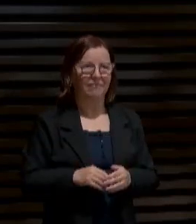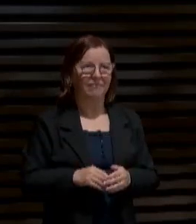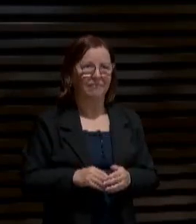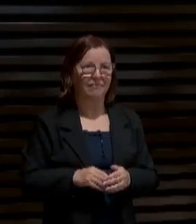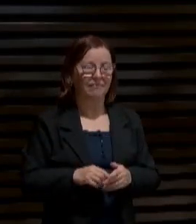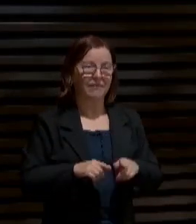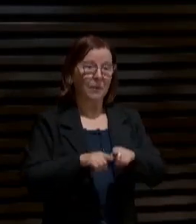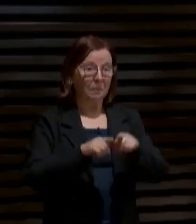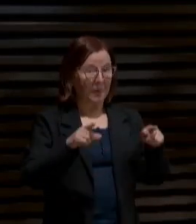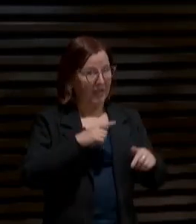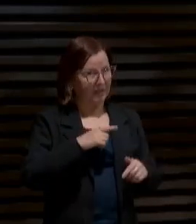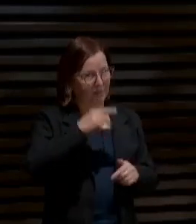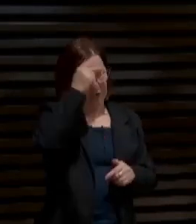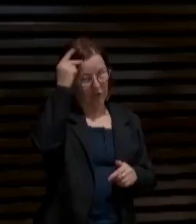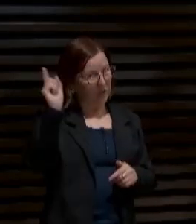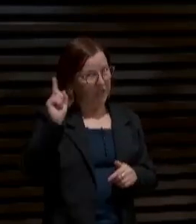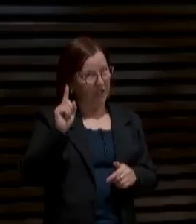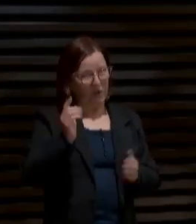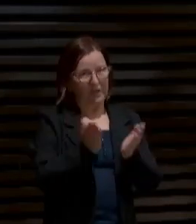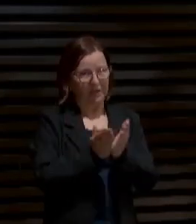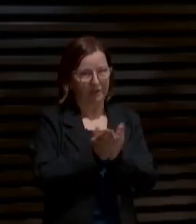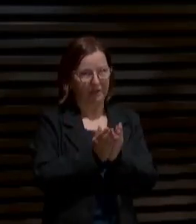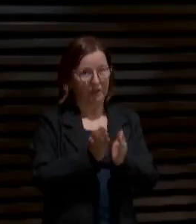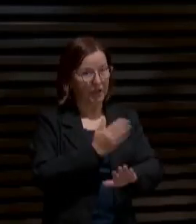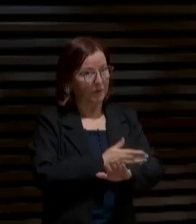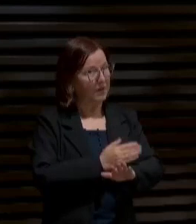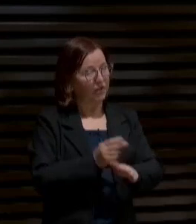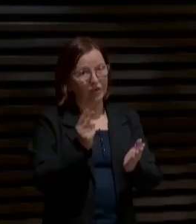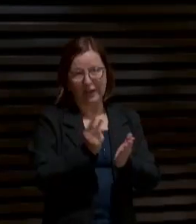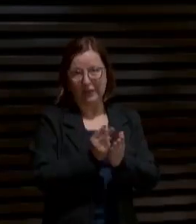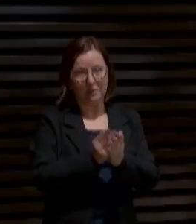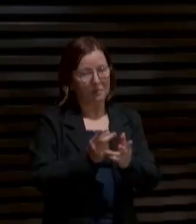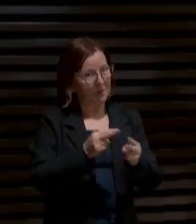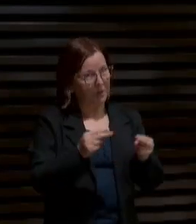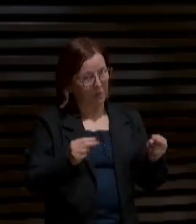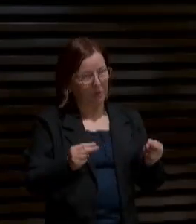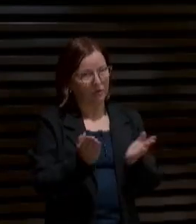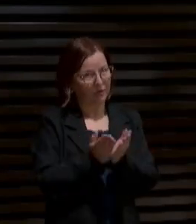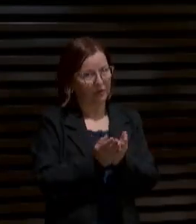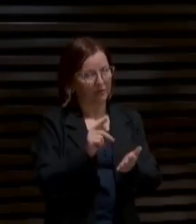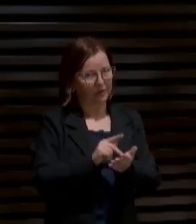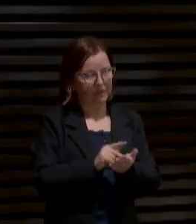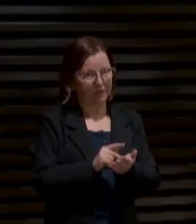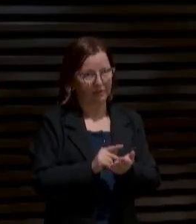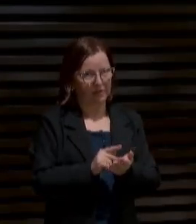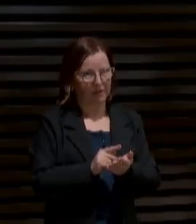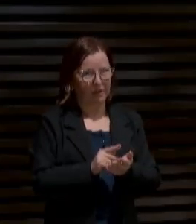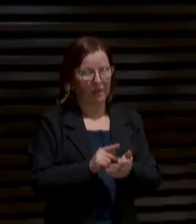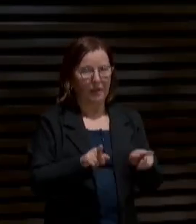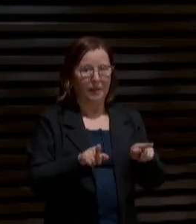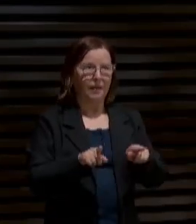daqueles que não são cristão e para você é cristão Mas você conta piada suja igual